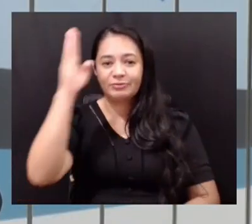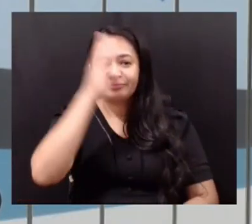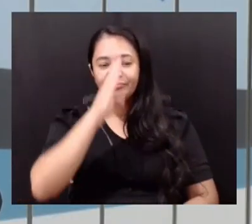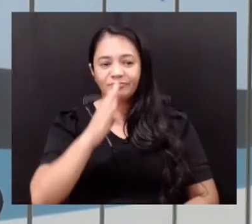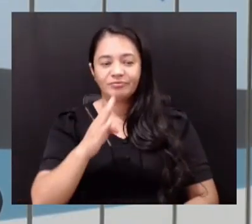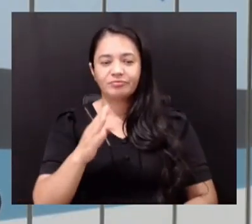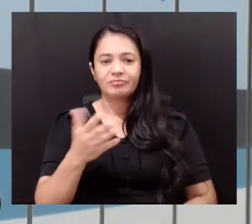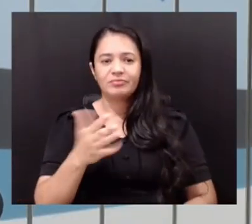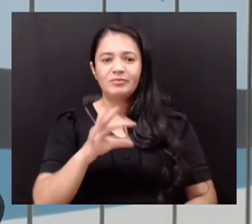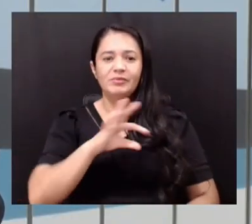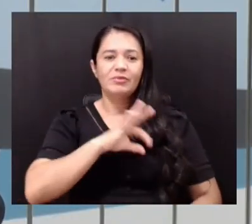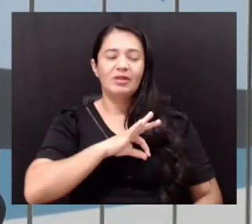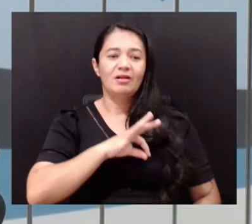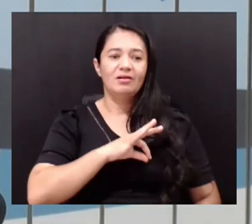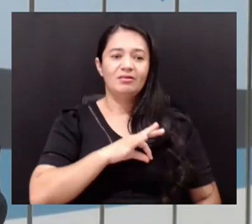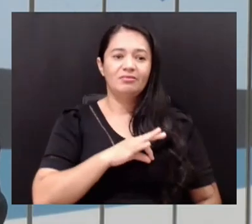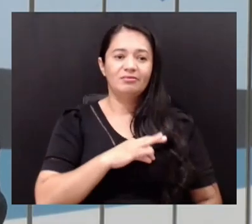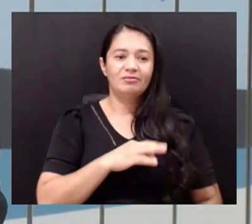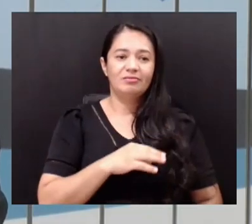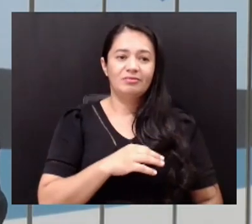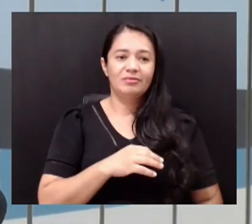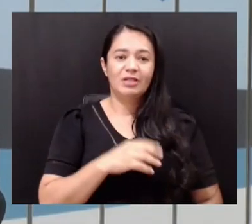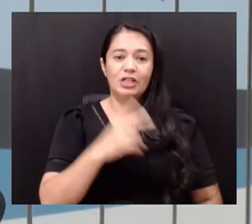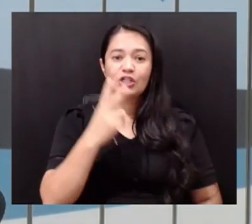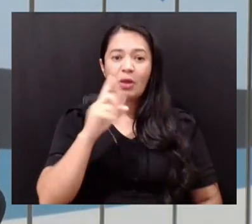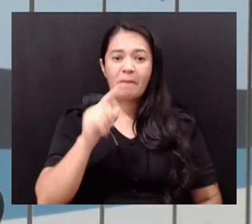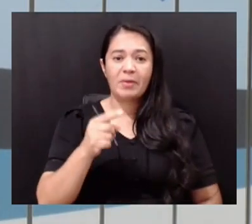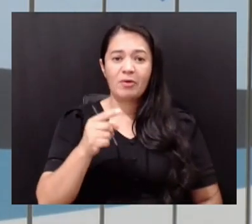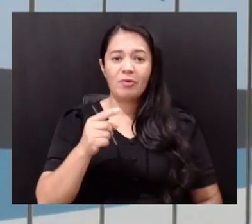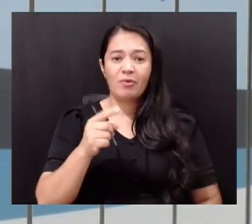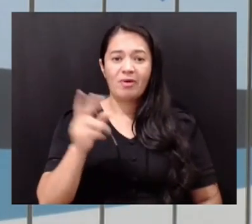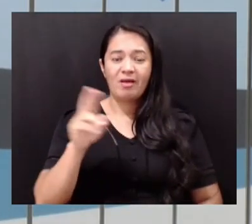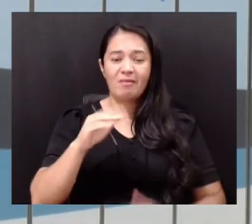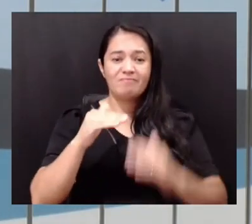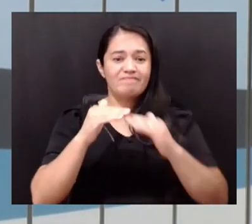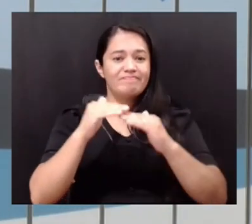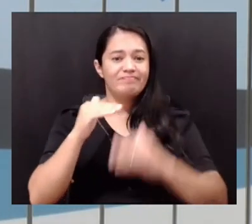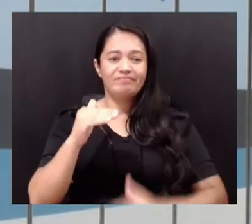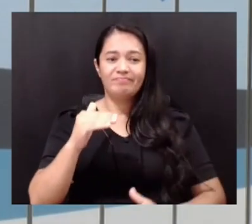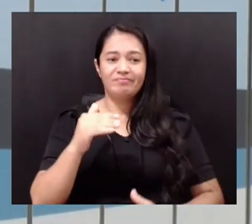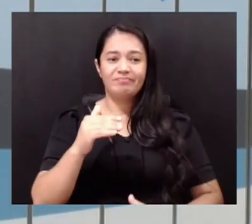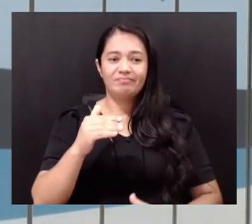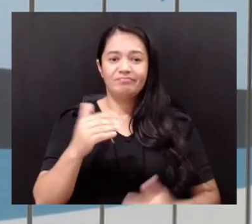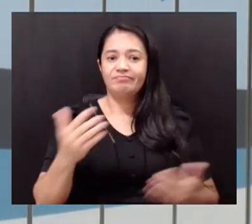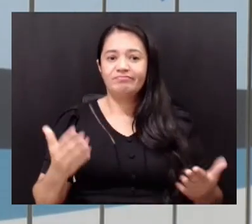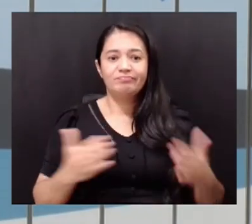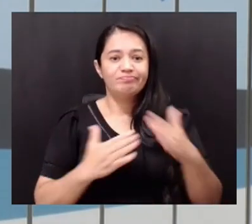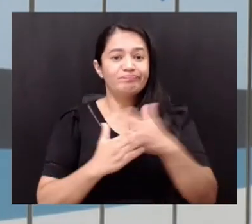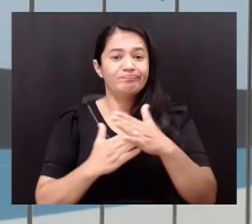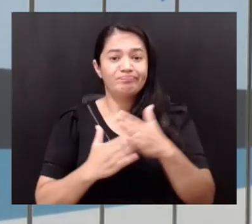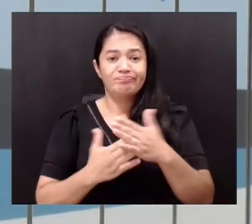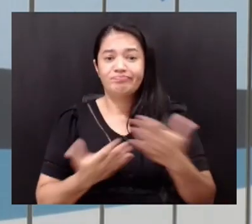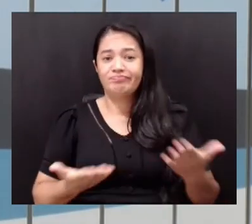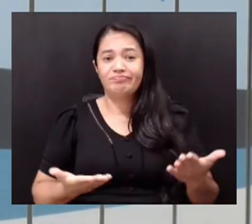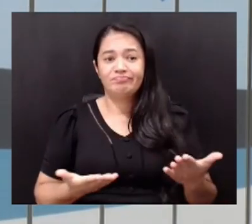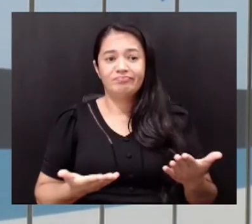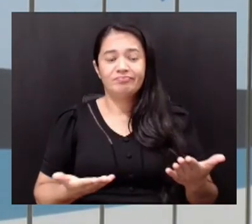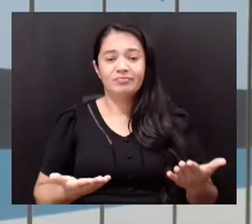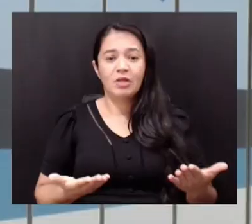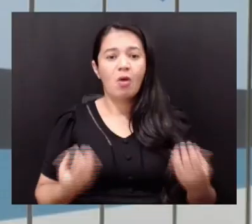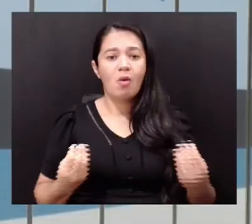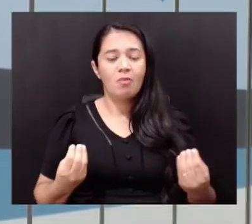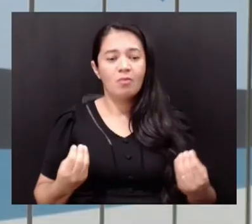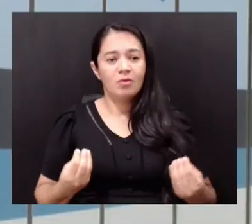é abaixo de R$2.000, né? Quase assim no teto, um pouco acima do teto do salário